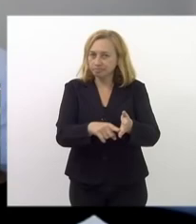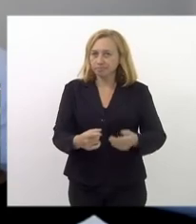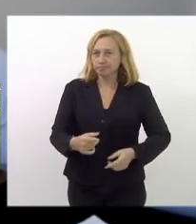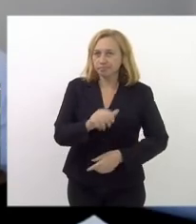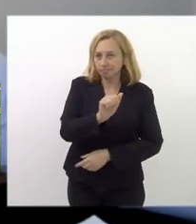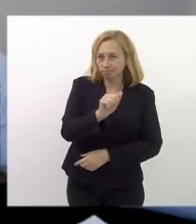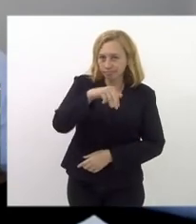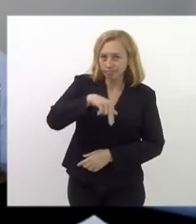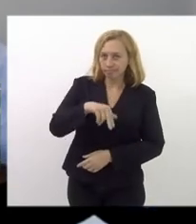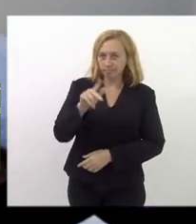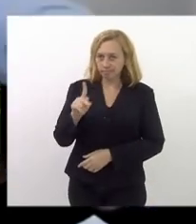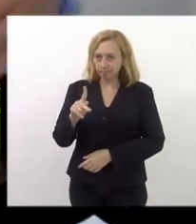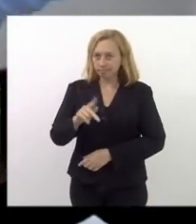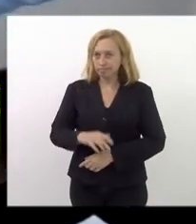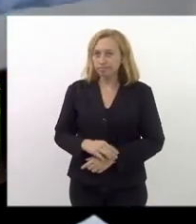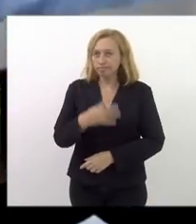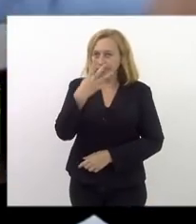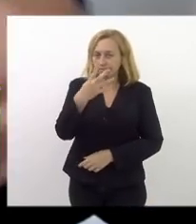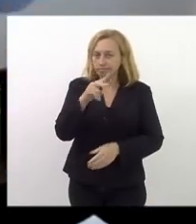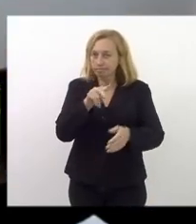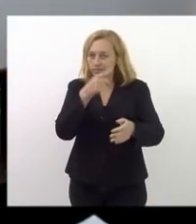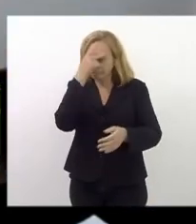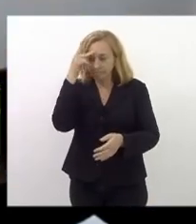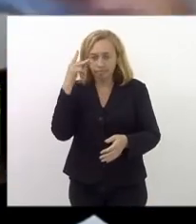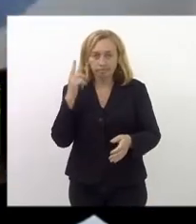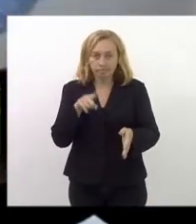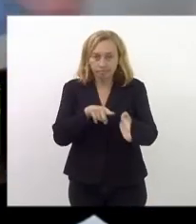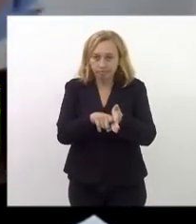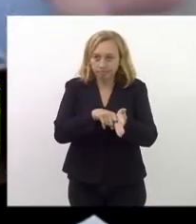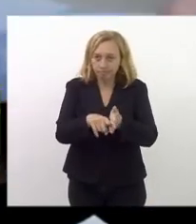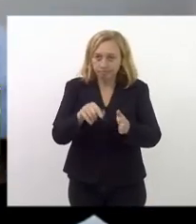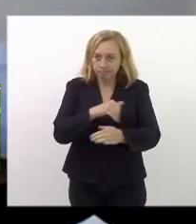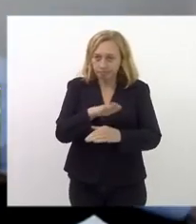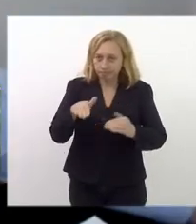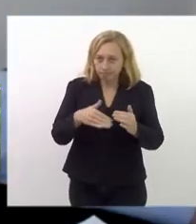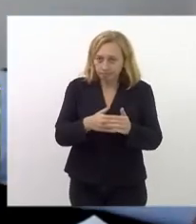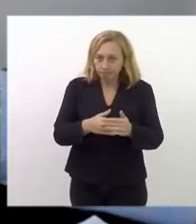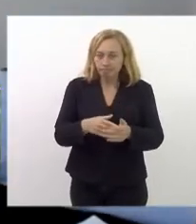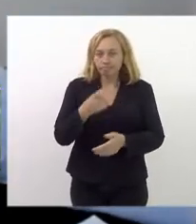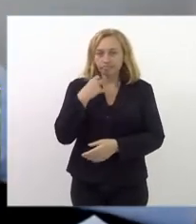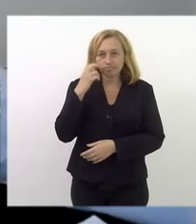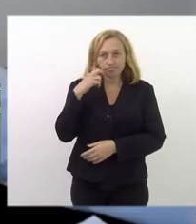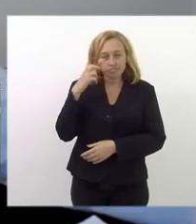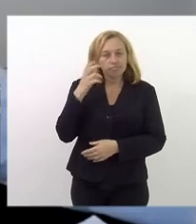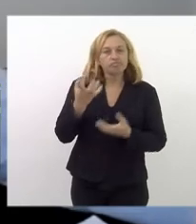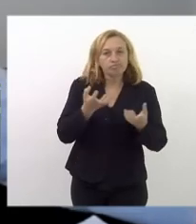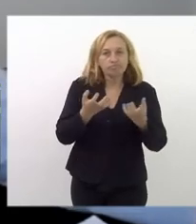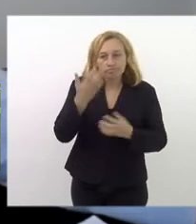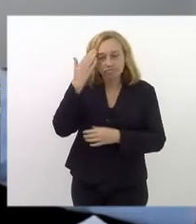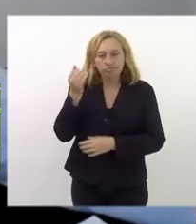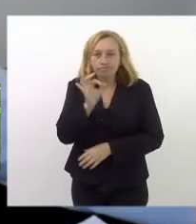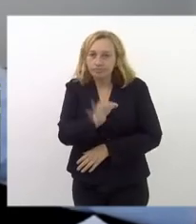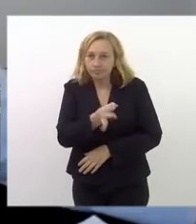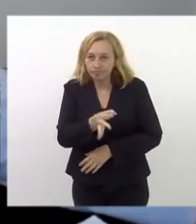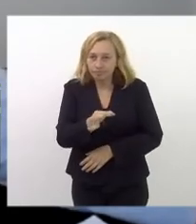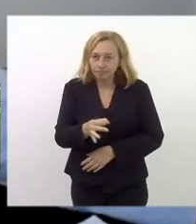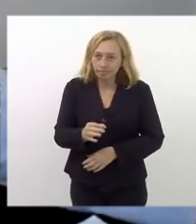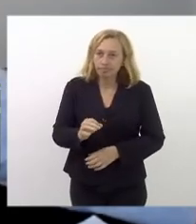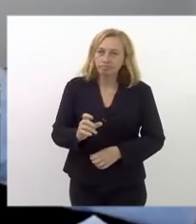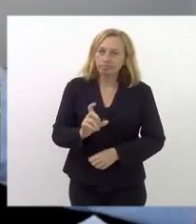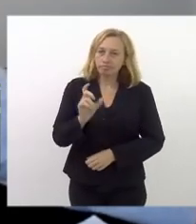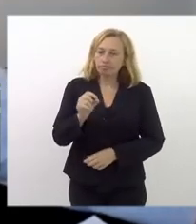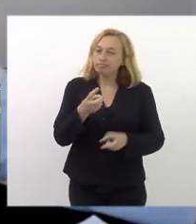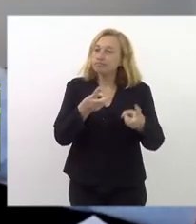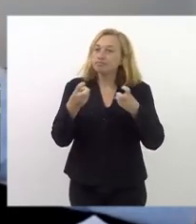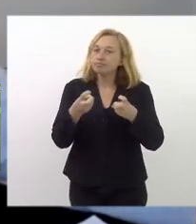ANP parece que tinha 4 fiscais para fiscalizar tudo. Era uma vergonha. Uma vergonha. Então, eu queria saber de concreto o que você